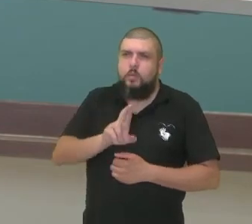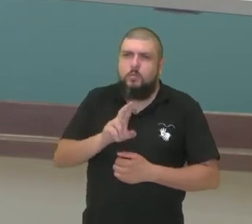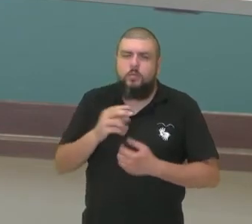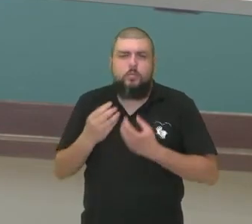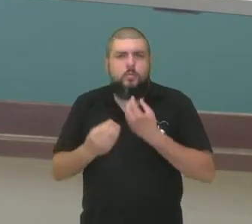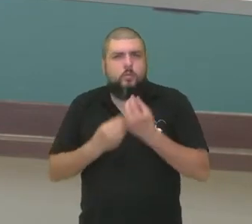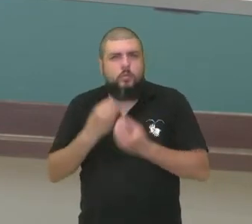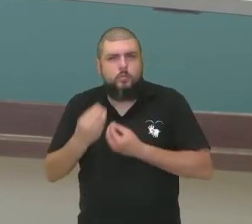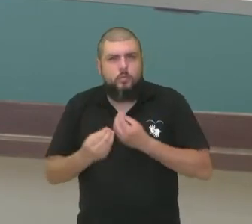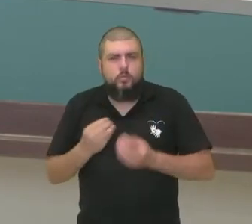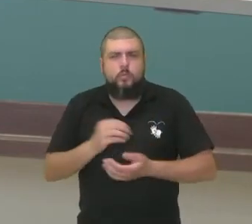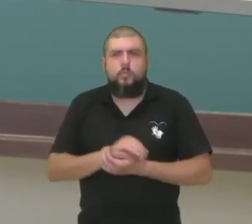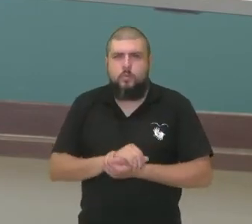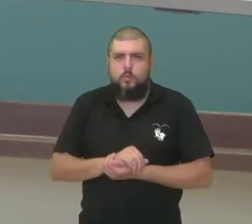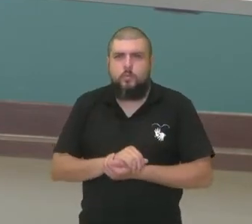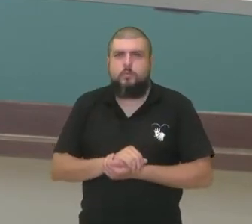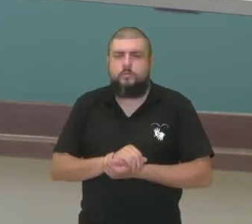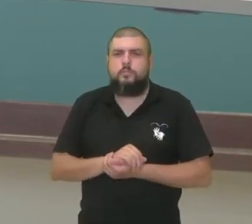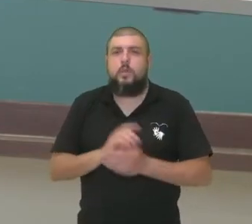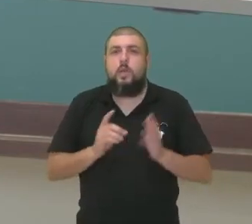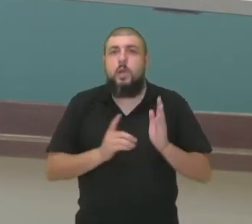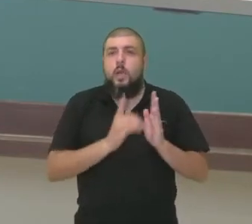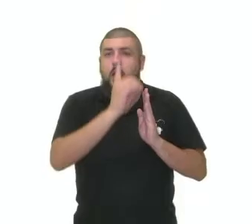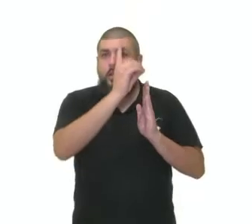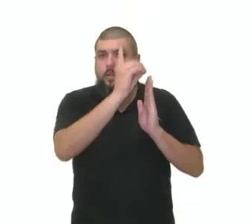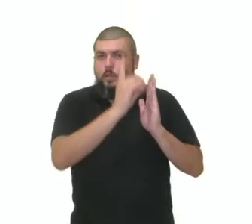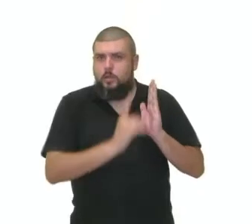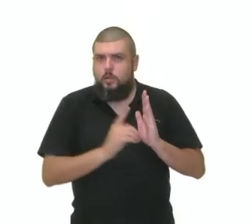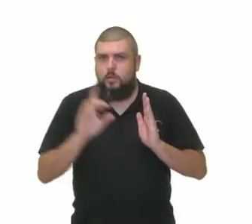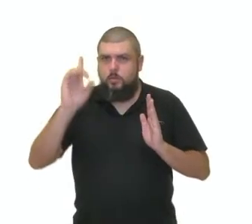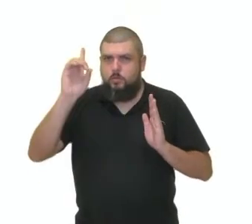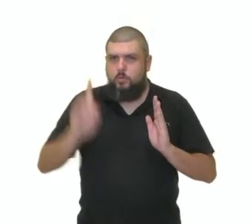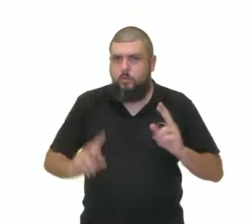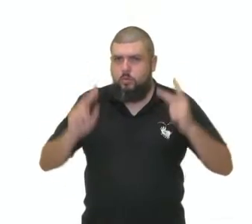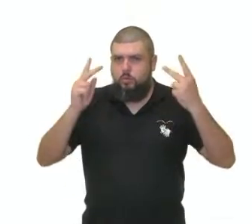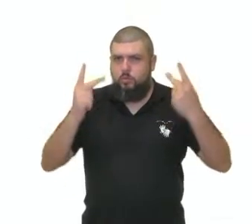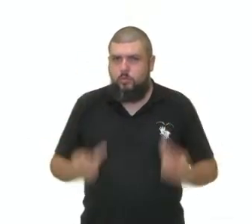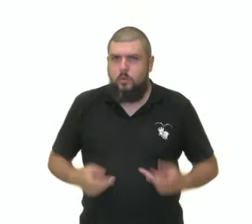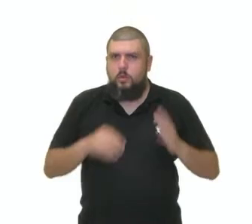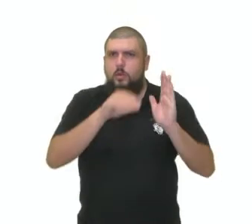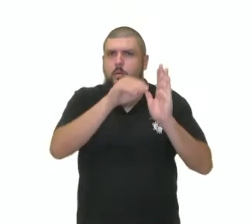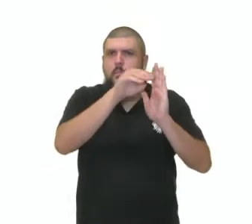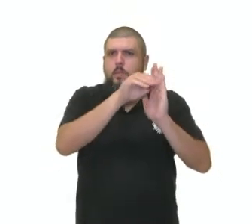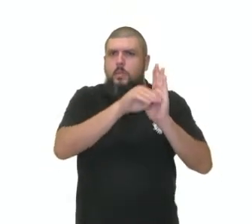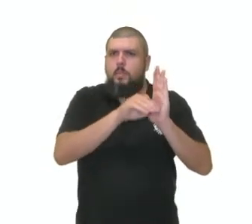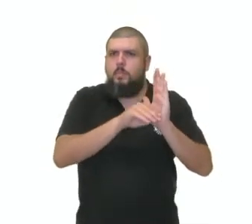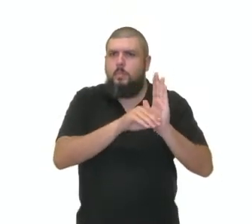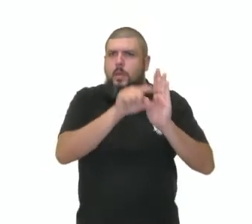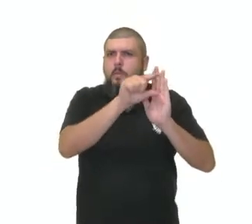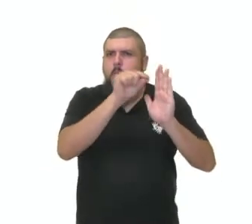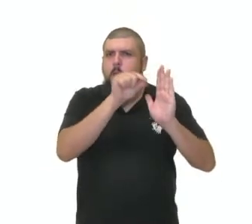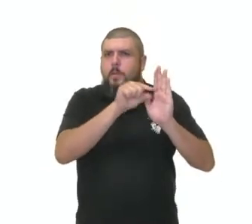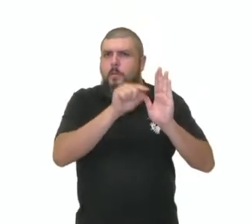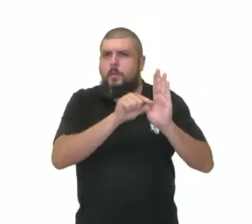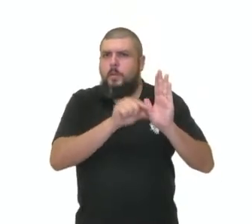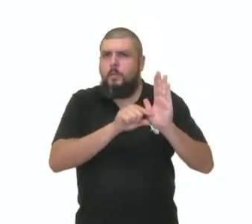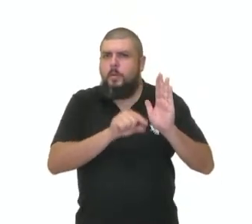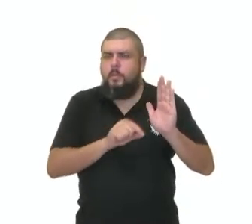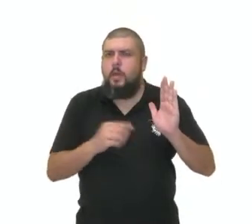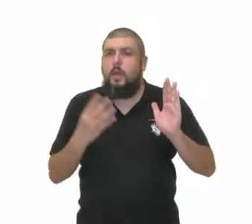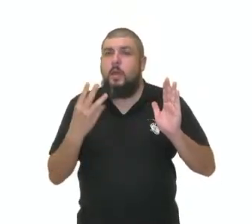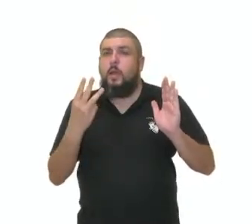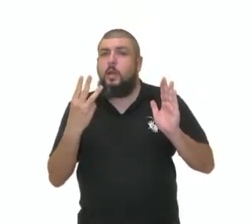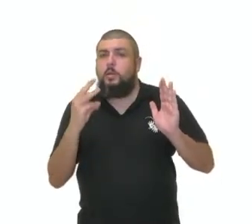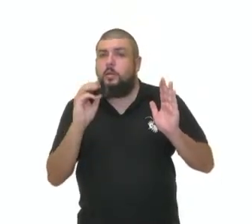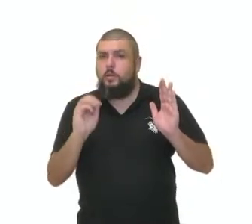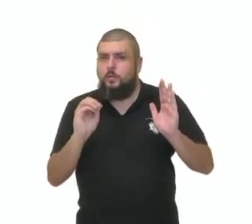provocações, na Declaração Universal dos Direitos Humanos existem 30 artigos. Artigo é cada um dos tópicos da